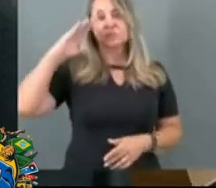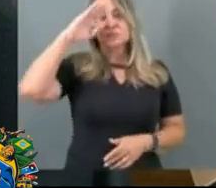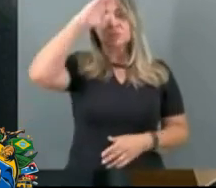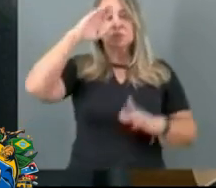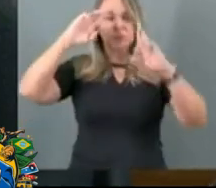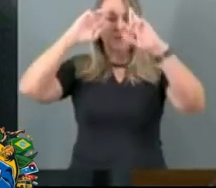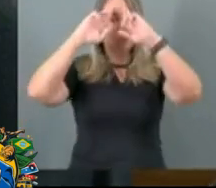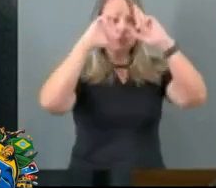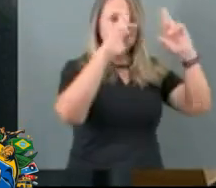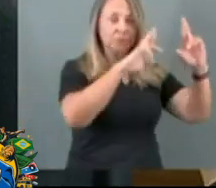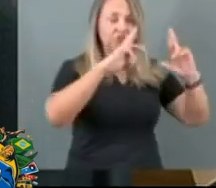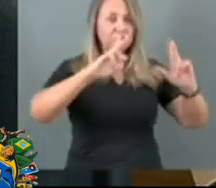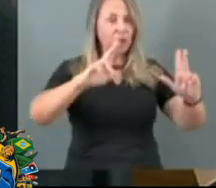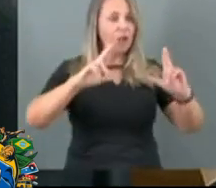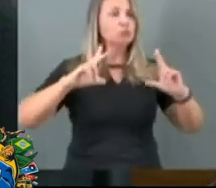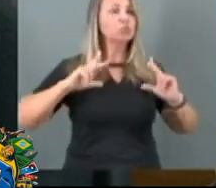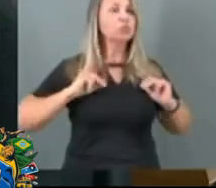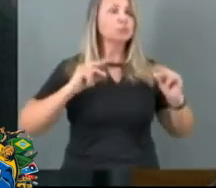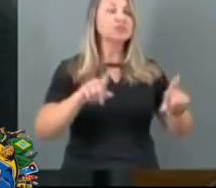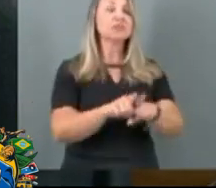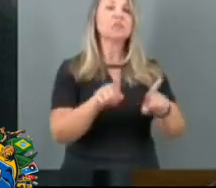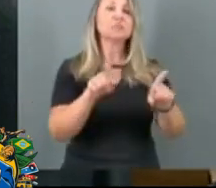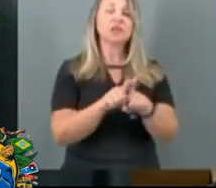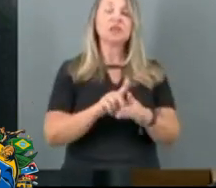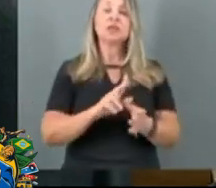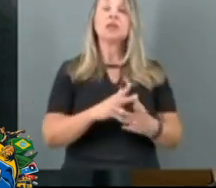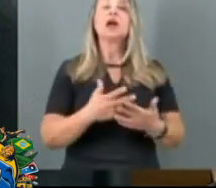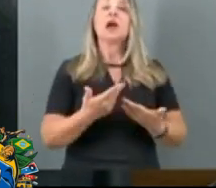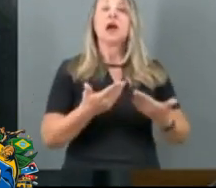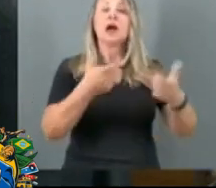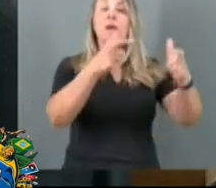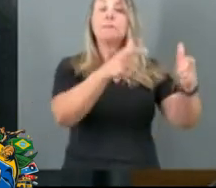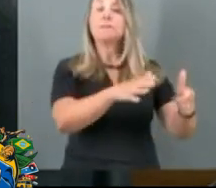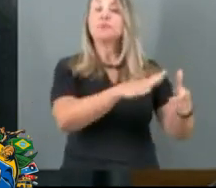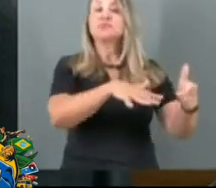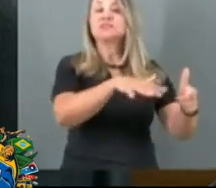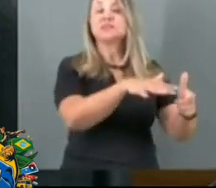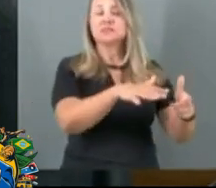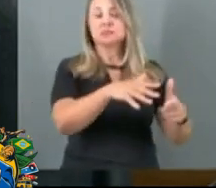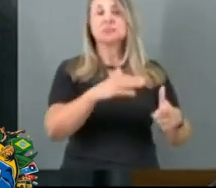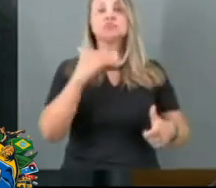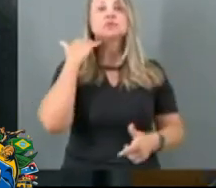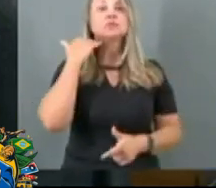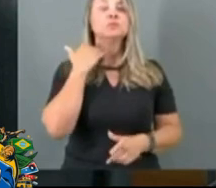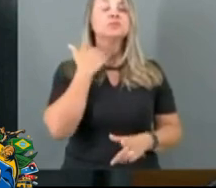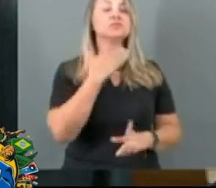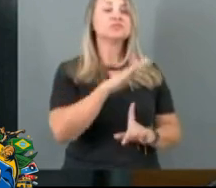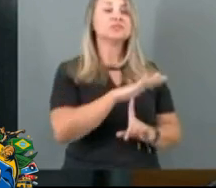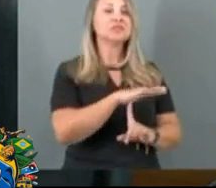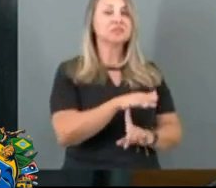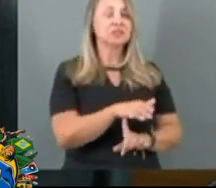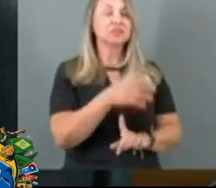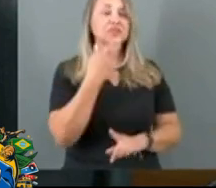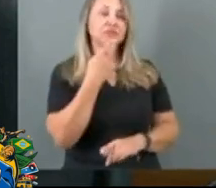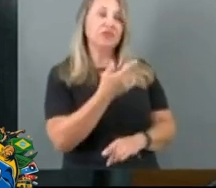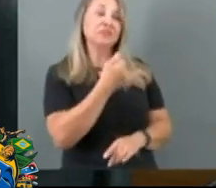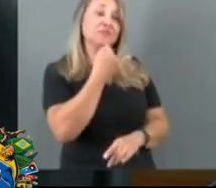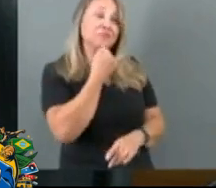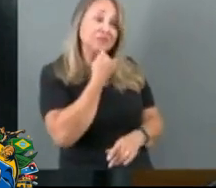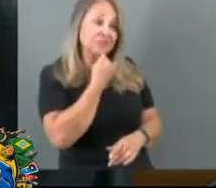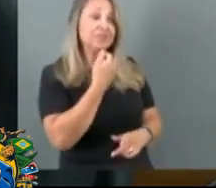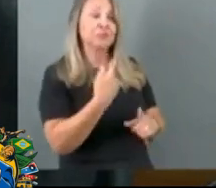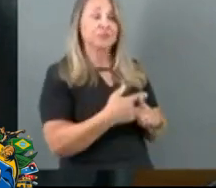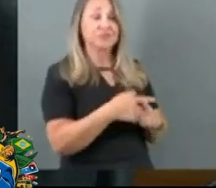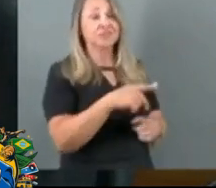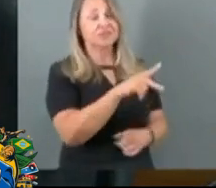à autonomia e à posição do Banco Central. Quando eu falei que lamento que você vai ser